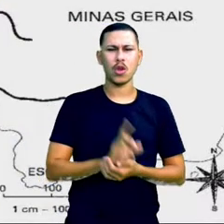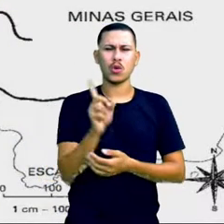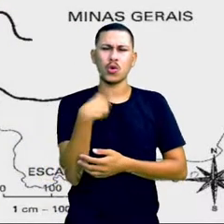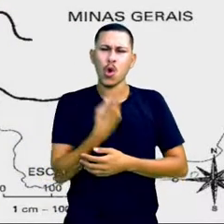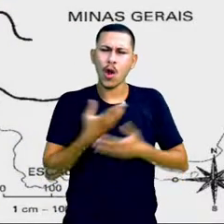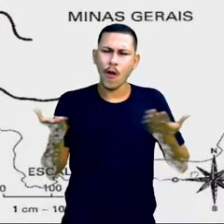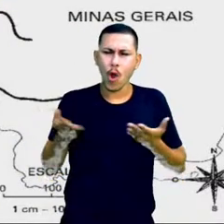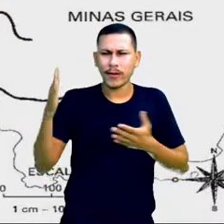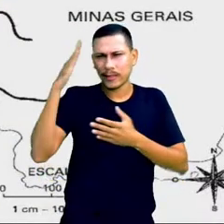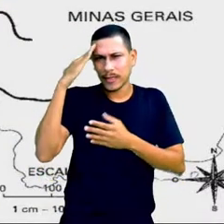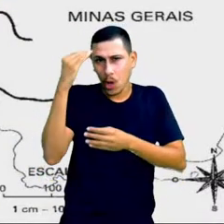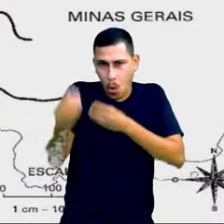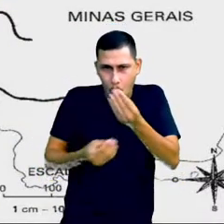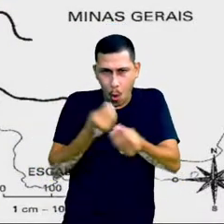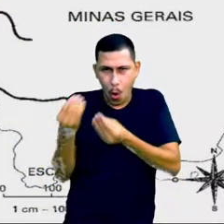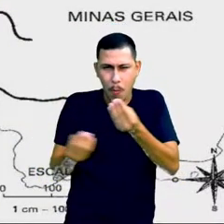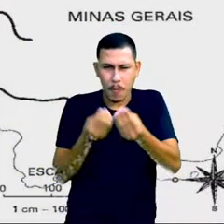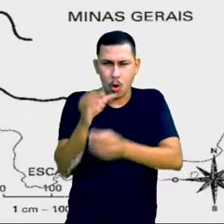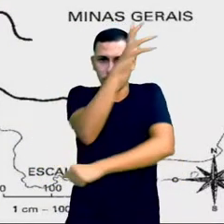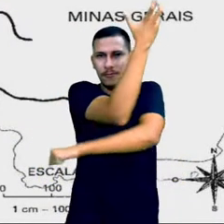a vegetação